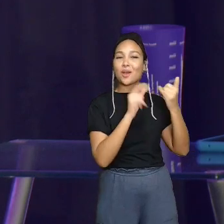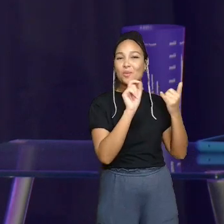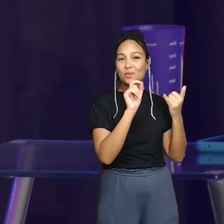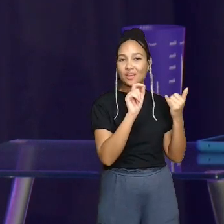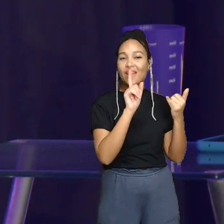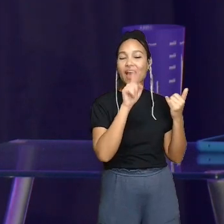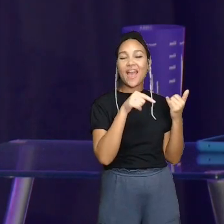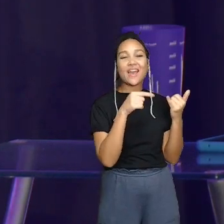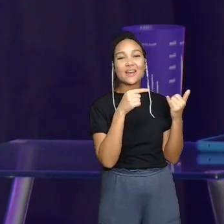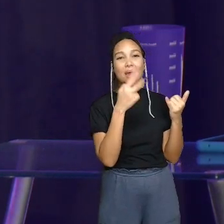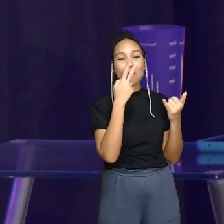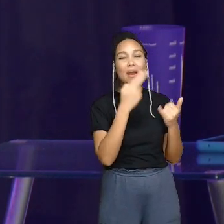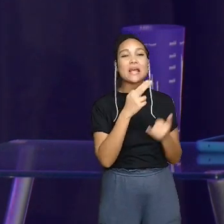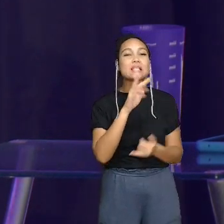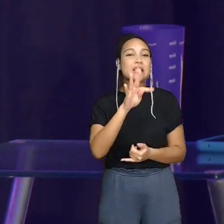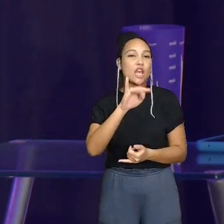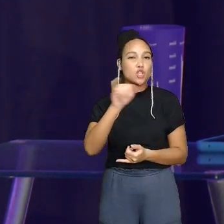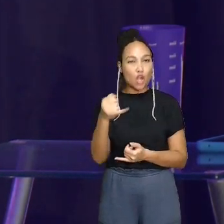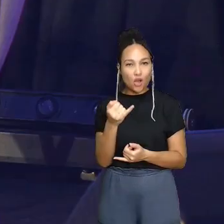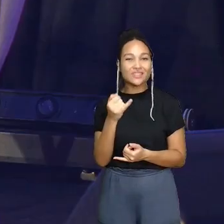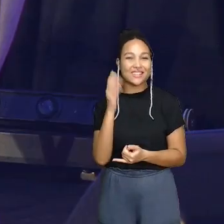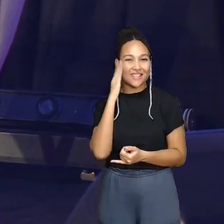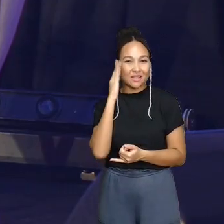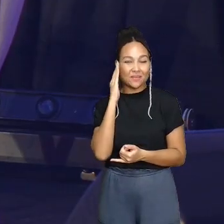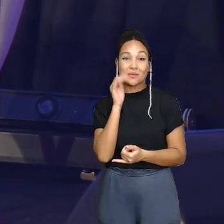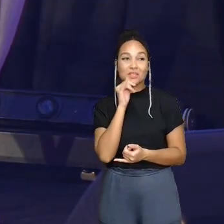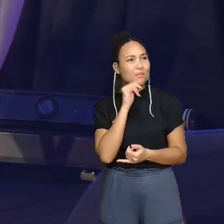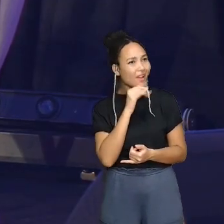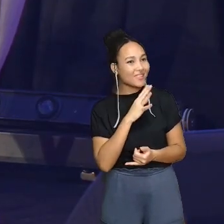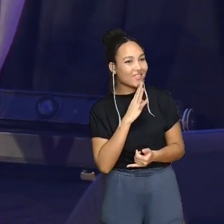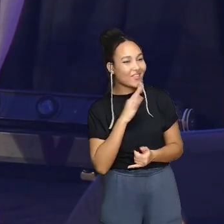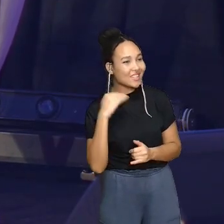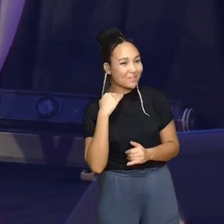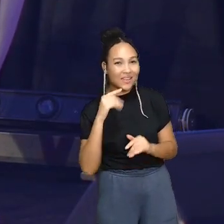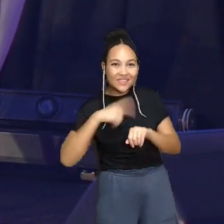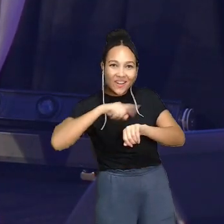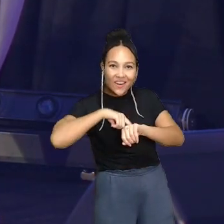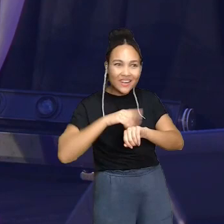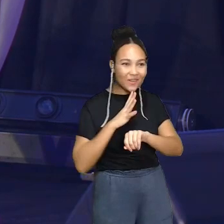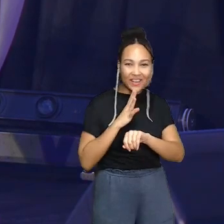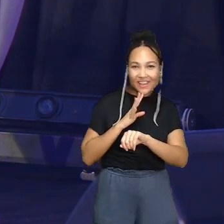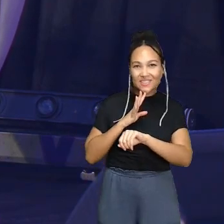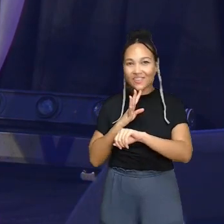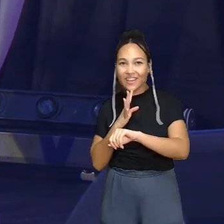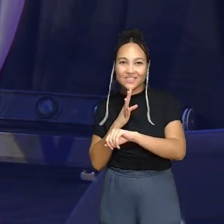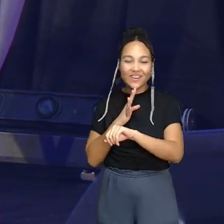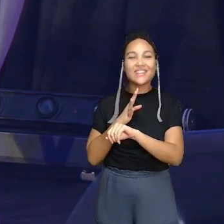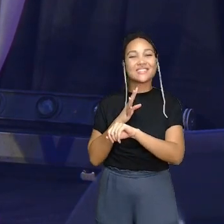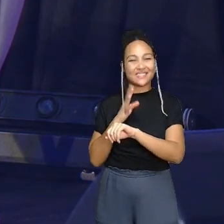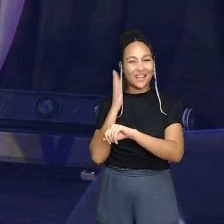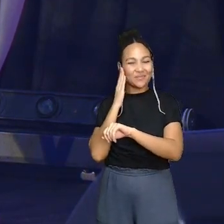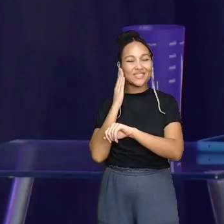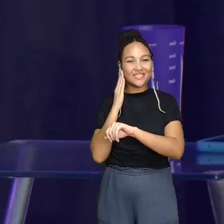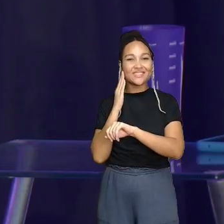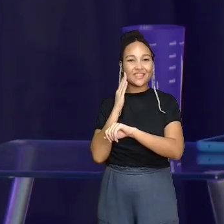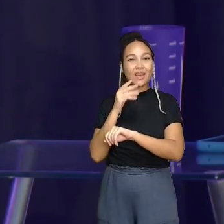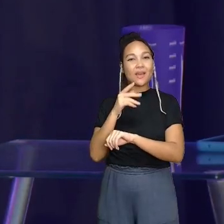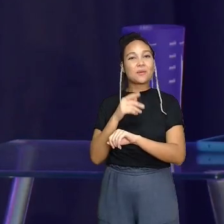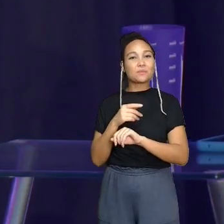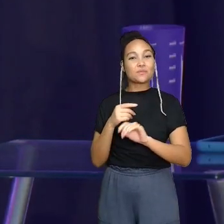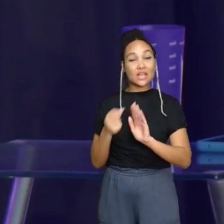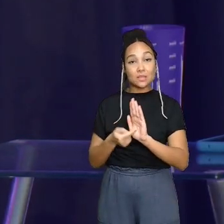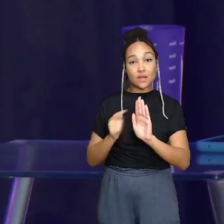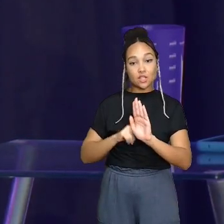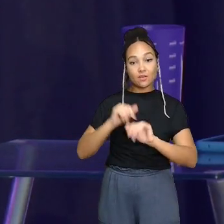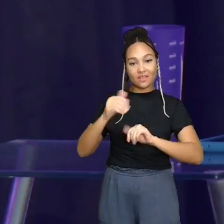testemunha de Jeová do banco de tempo. Que você já ouviu a palavra do banco de tempo? Você já ouviu falar do paradigma? O paradigma das trocas? Então,